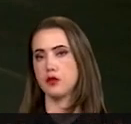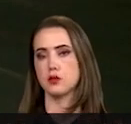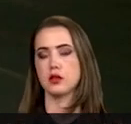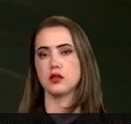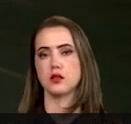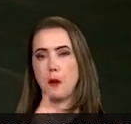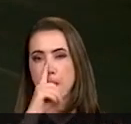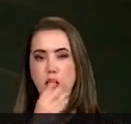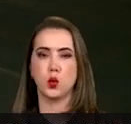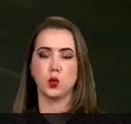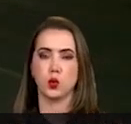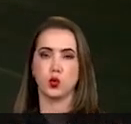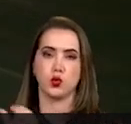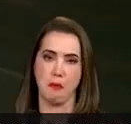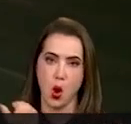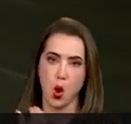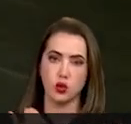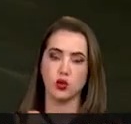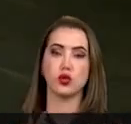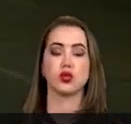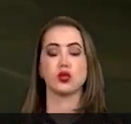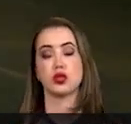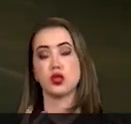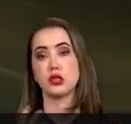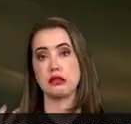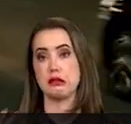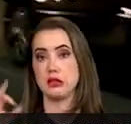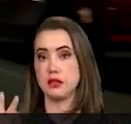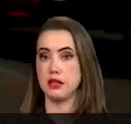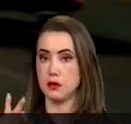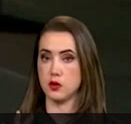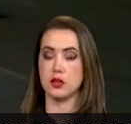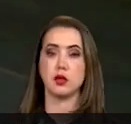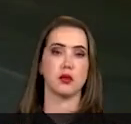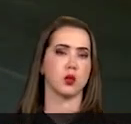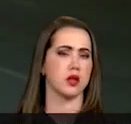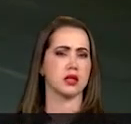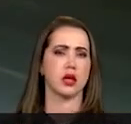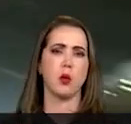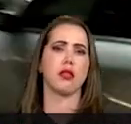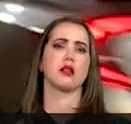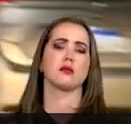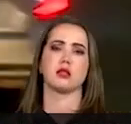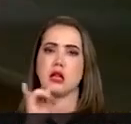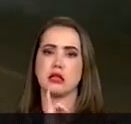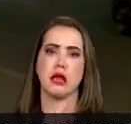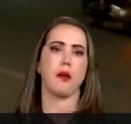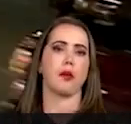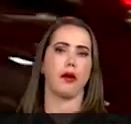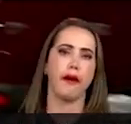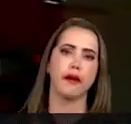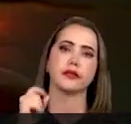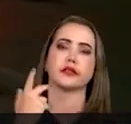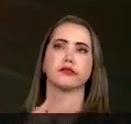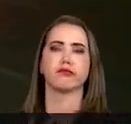de morte prematura de um terço para doenças crônicas não transmissíveis, que inclui os diversos tipos de câncer.